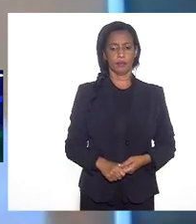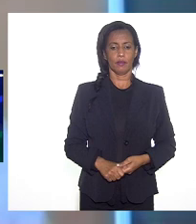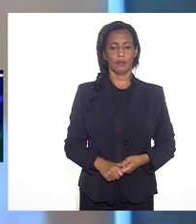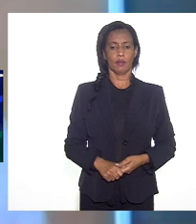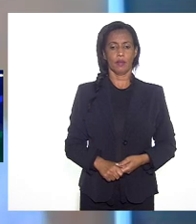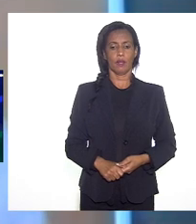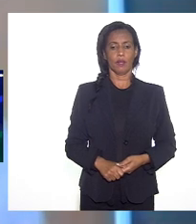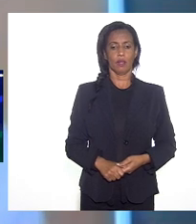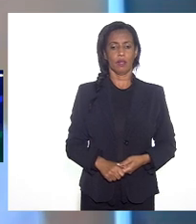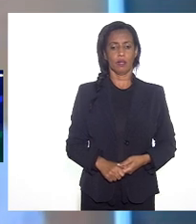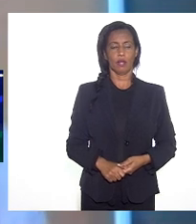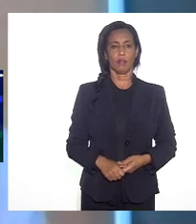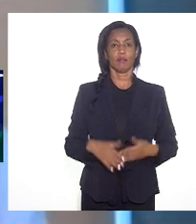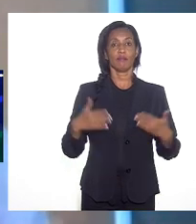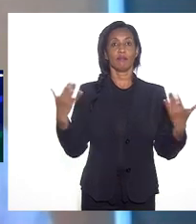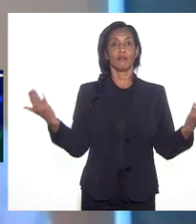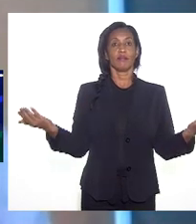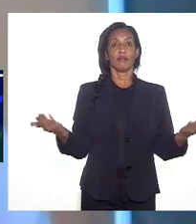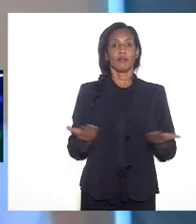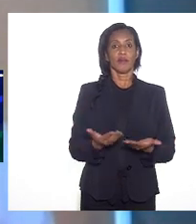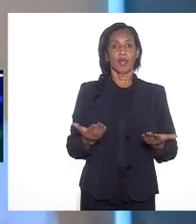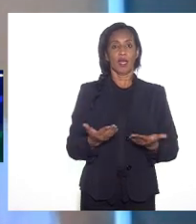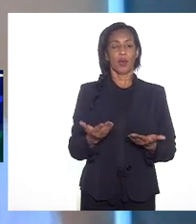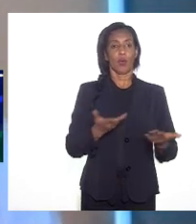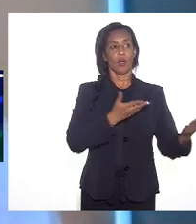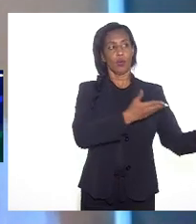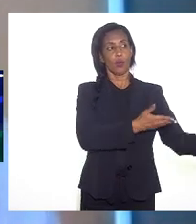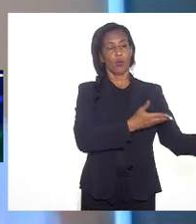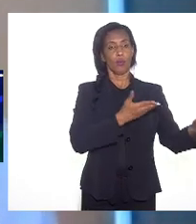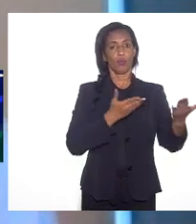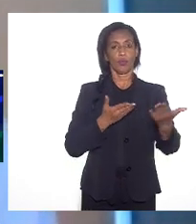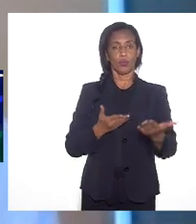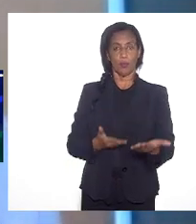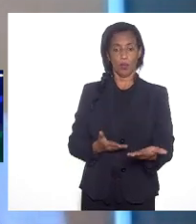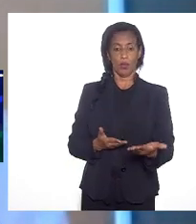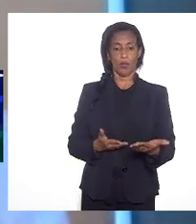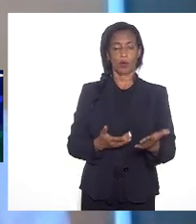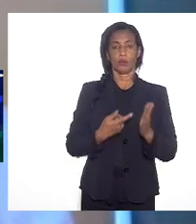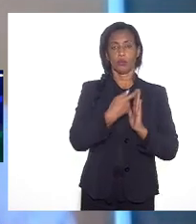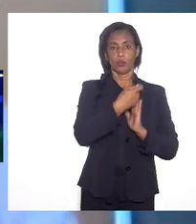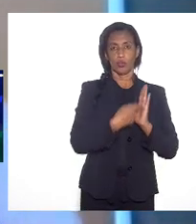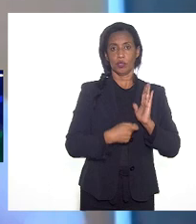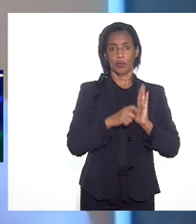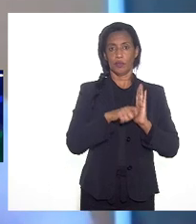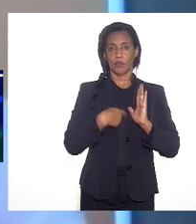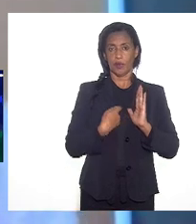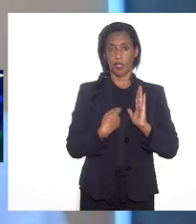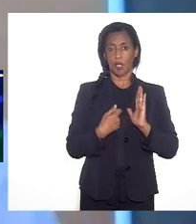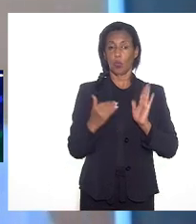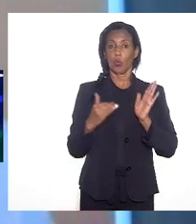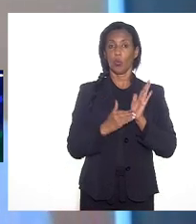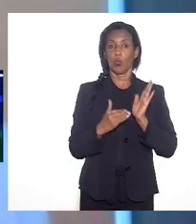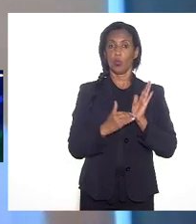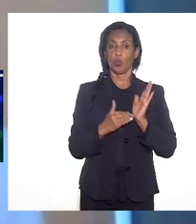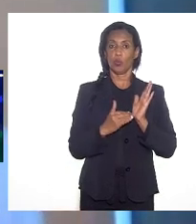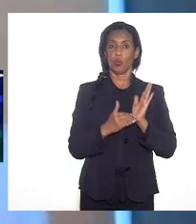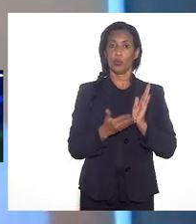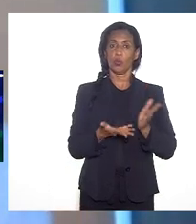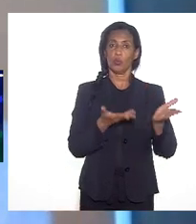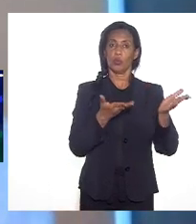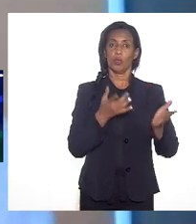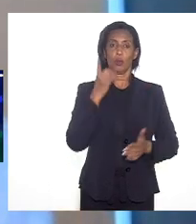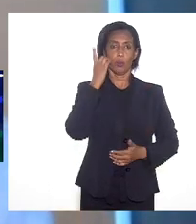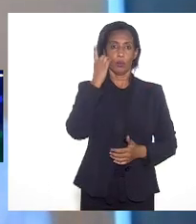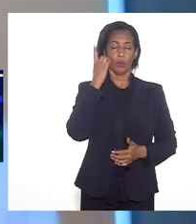Próximo orador, reassumindo a presidência, próximo orador inscrito no expediente final, próximo e último orador, é o nobre